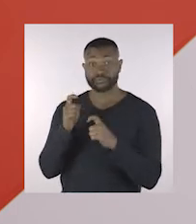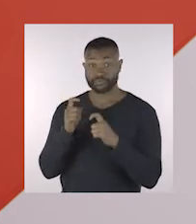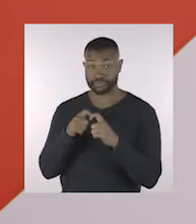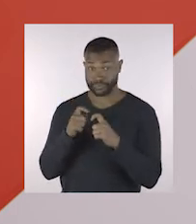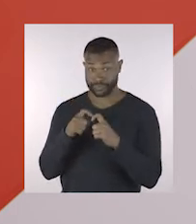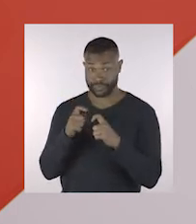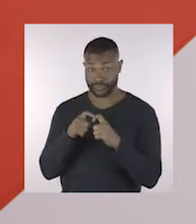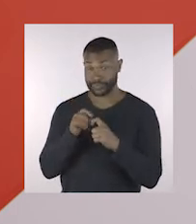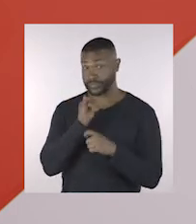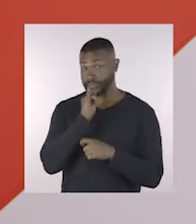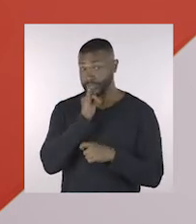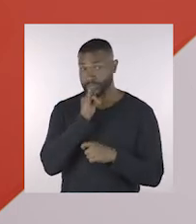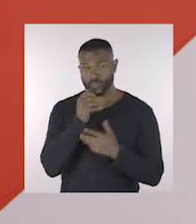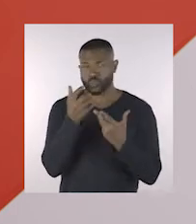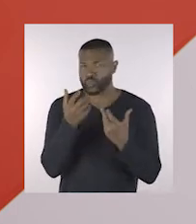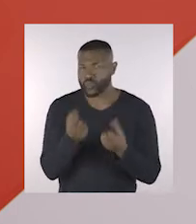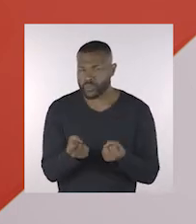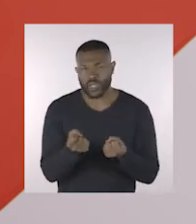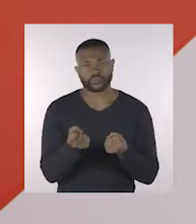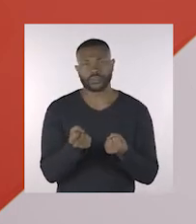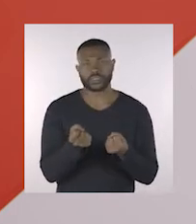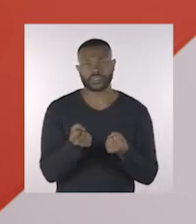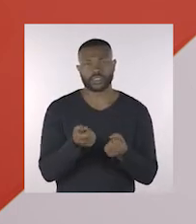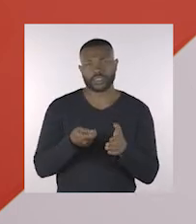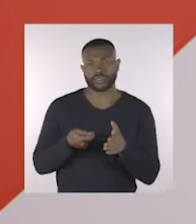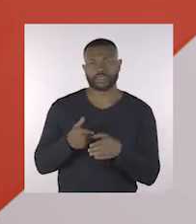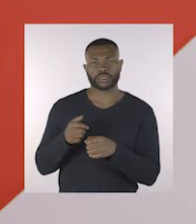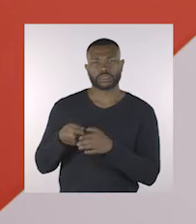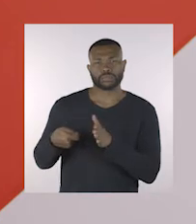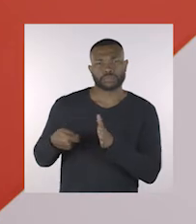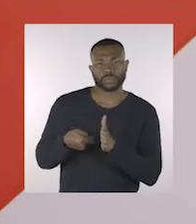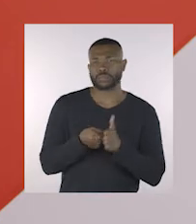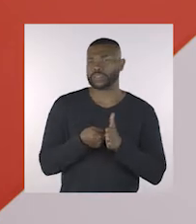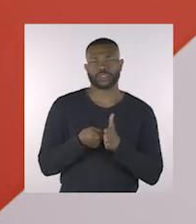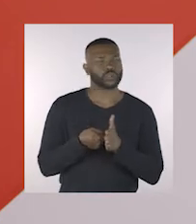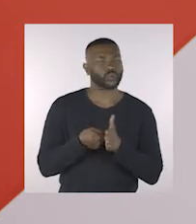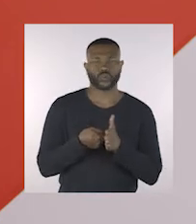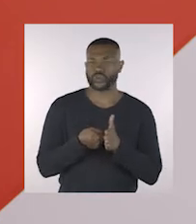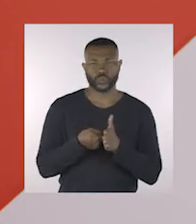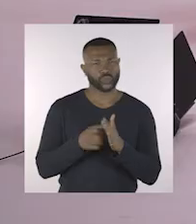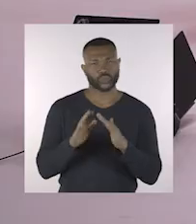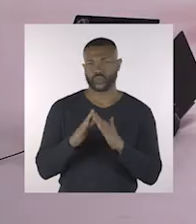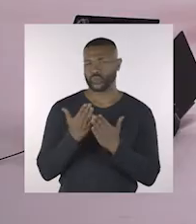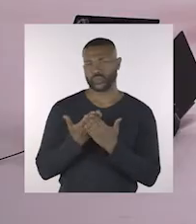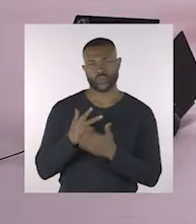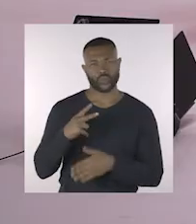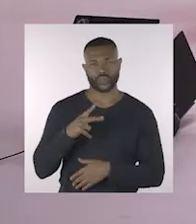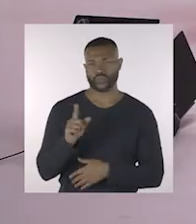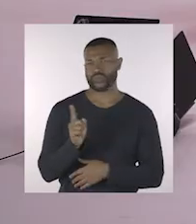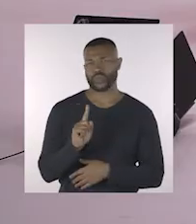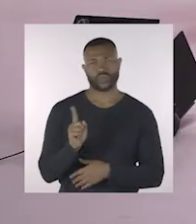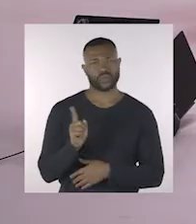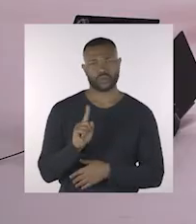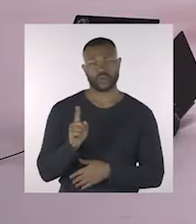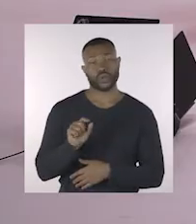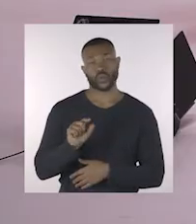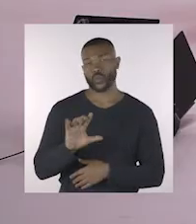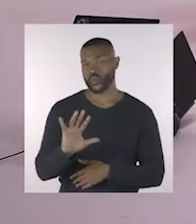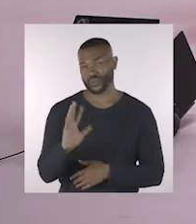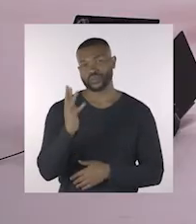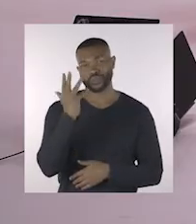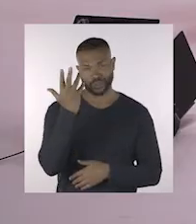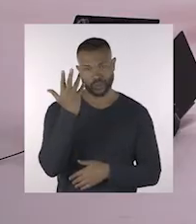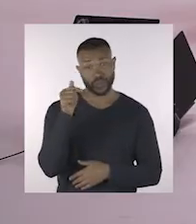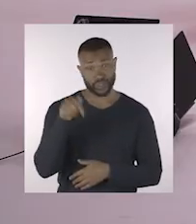sanitárias nós não vamos aceitar em momento algum pressão da das escolas particulares